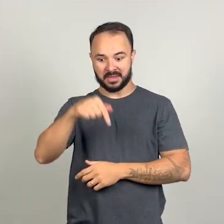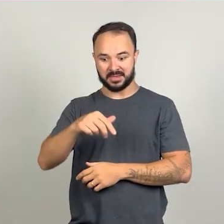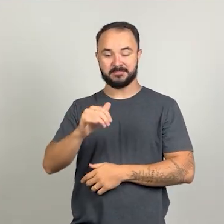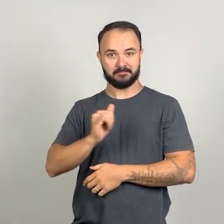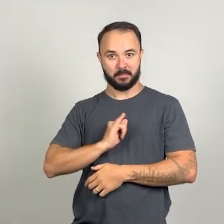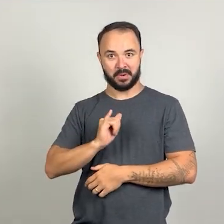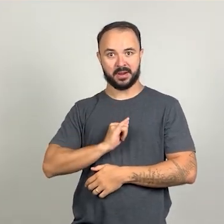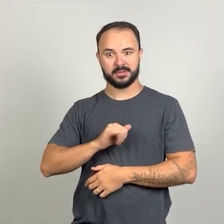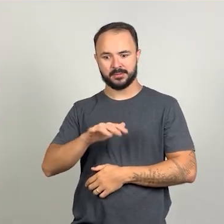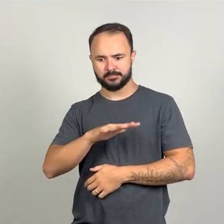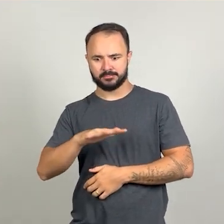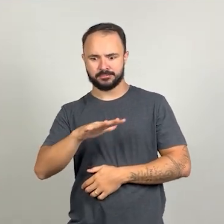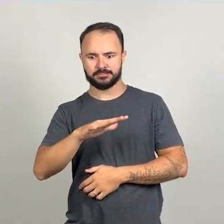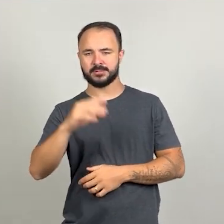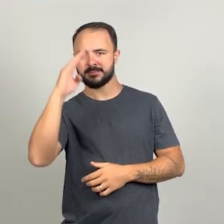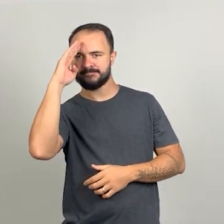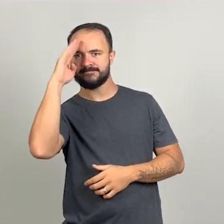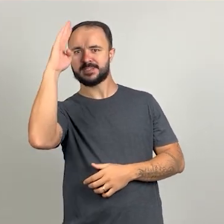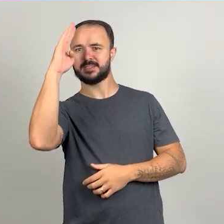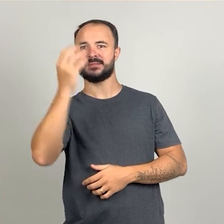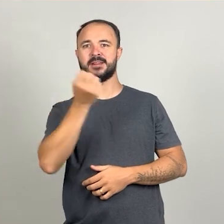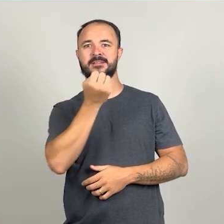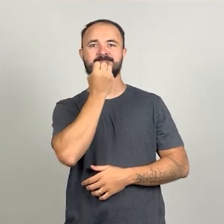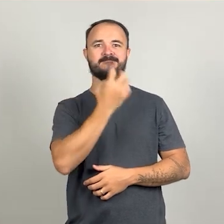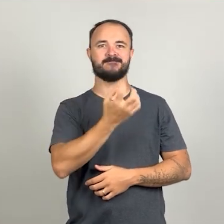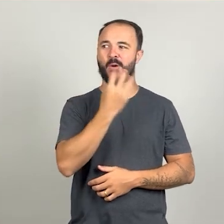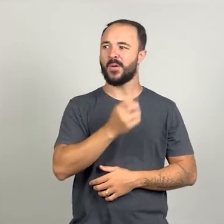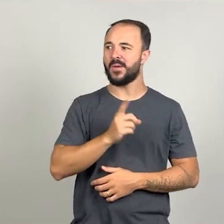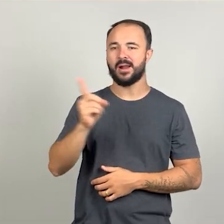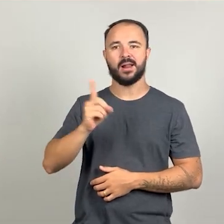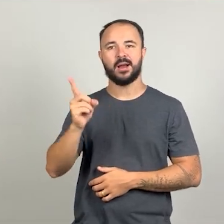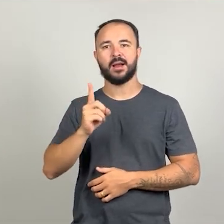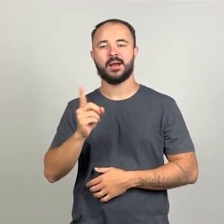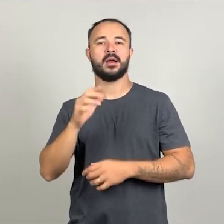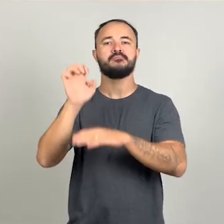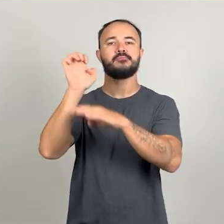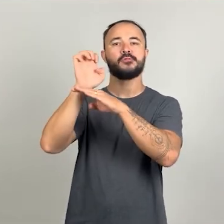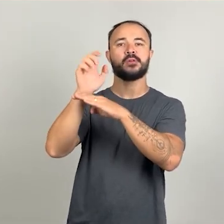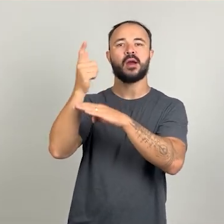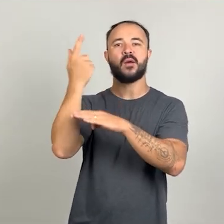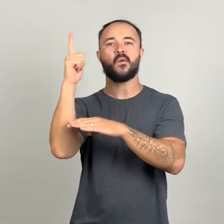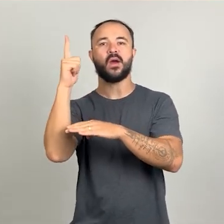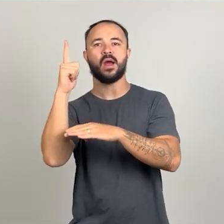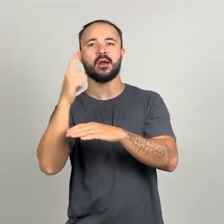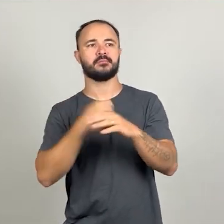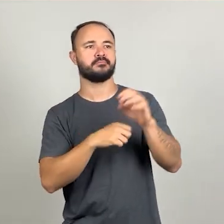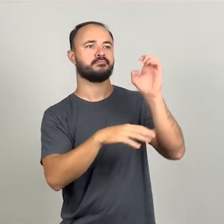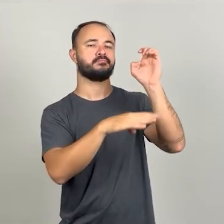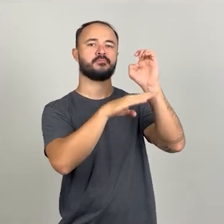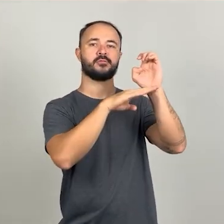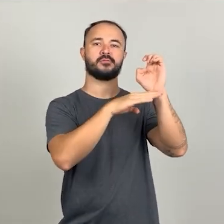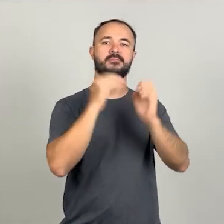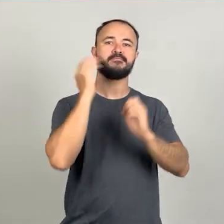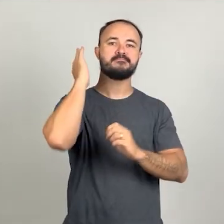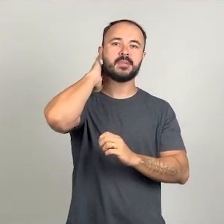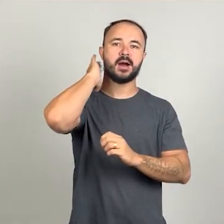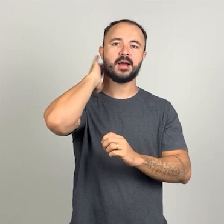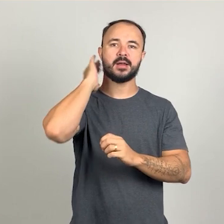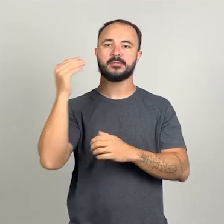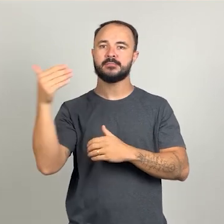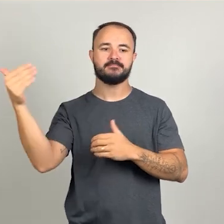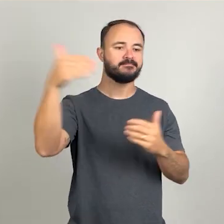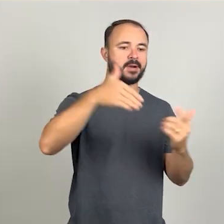de distribuição de mercadorias, interligando os estados do Goiás e o estado do